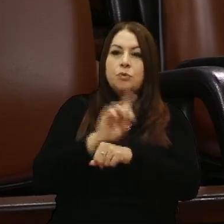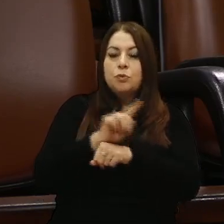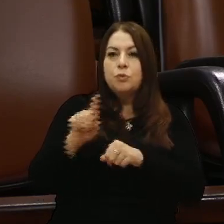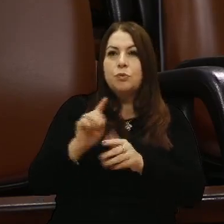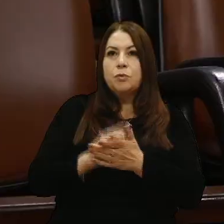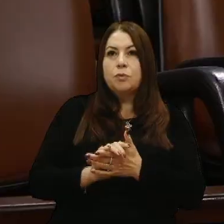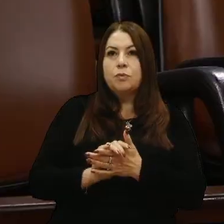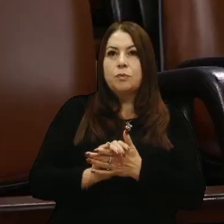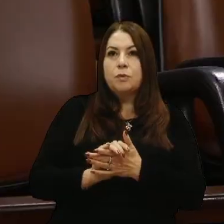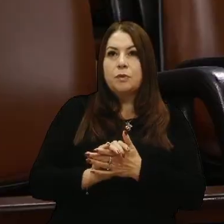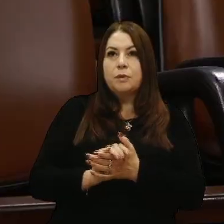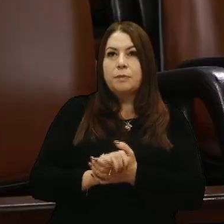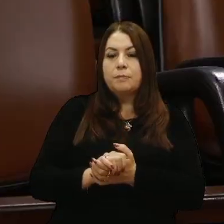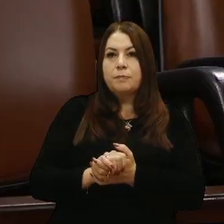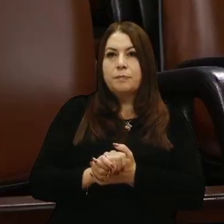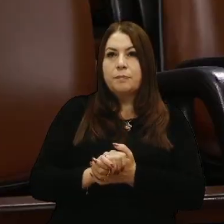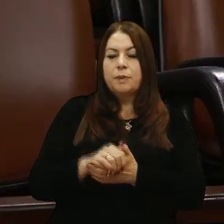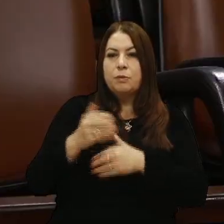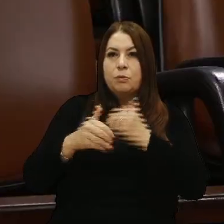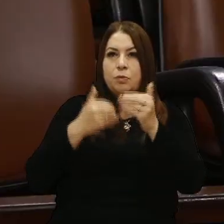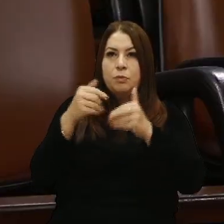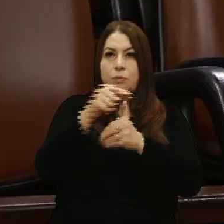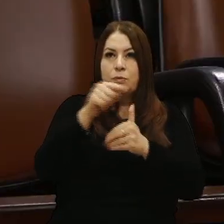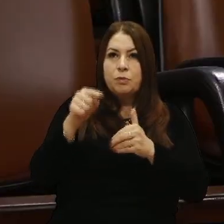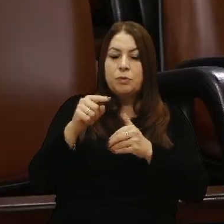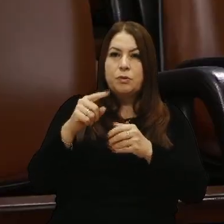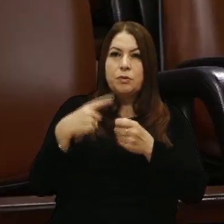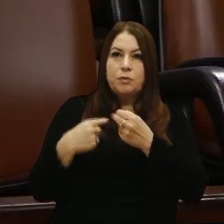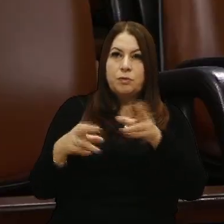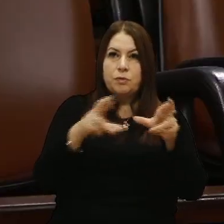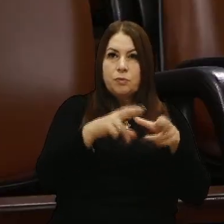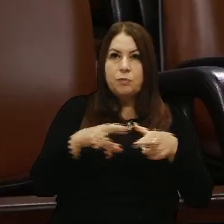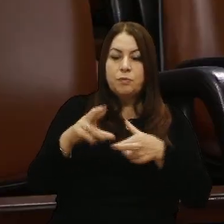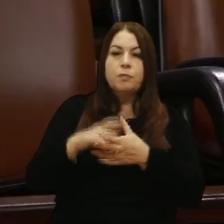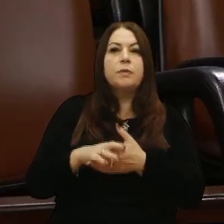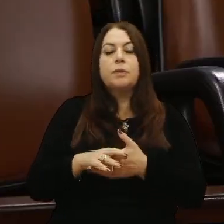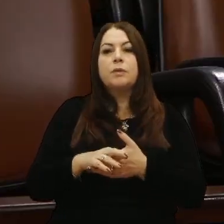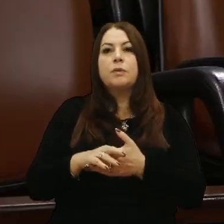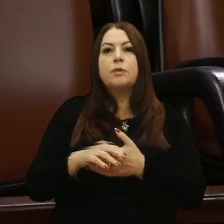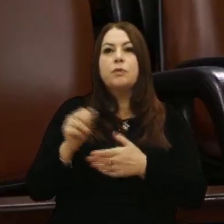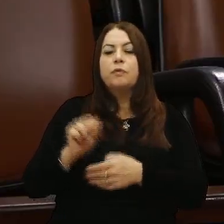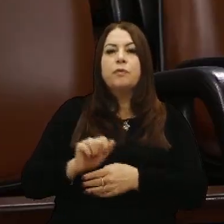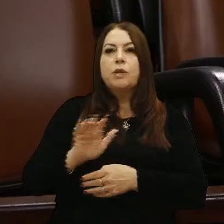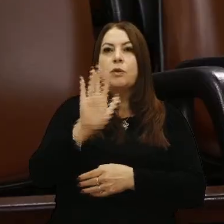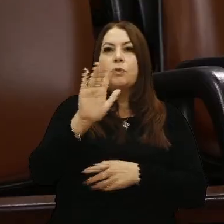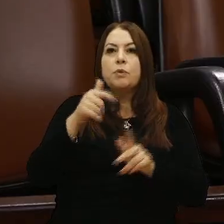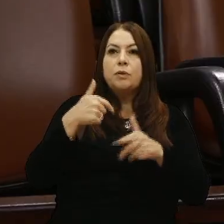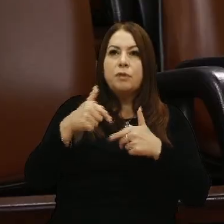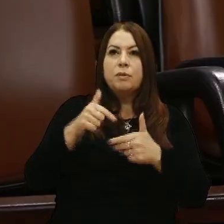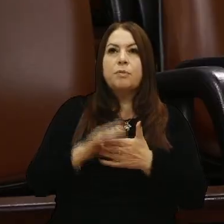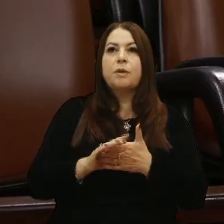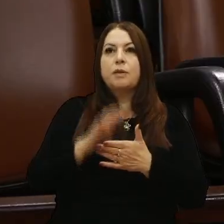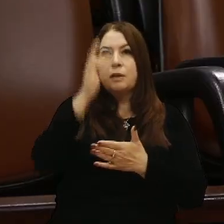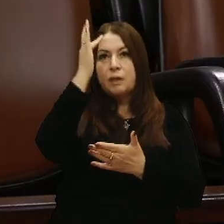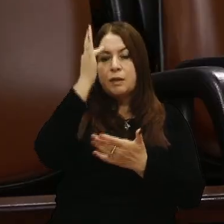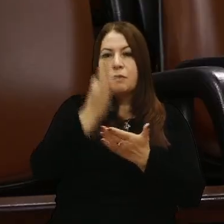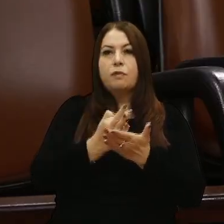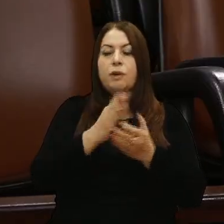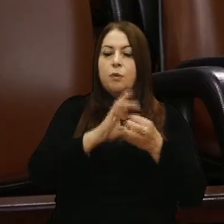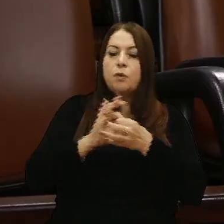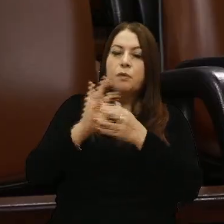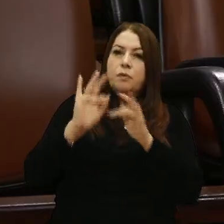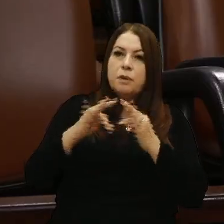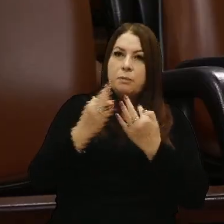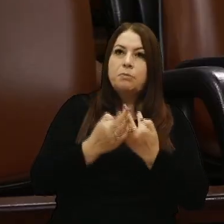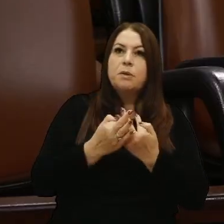contribuição incalculável ao desenvolvimento da nossa região, com os valores de trabalho, fé e união